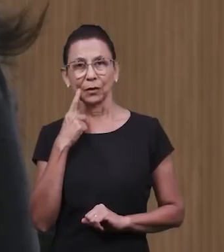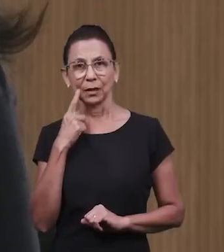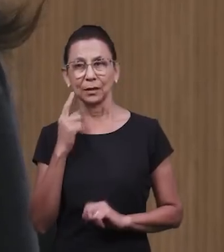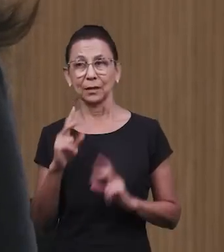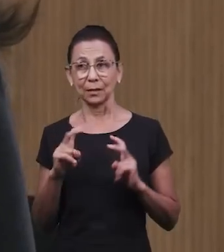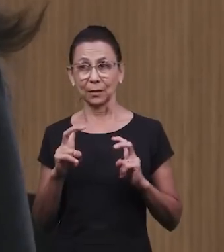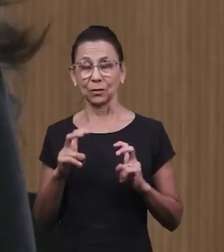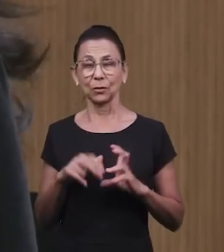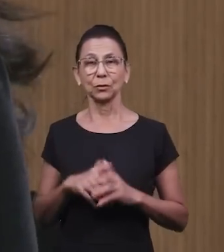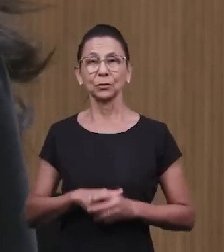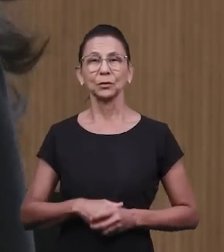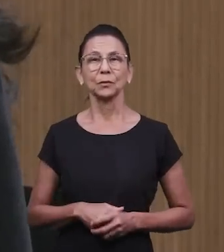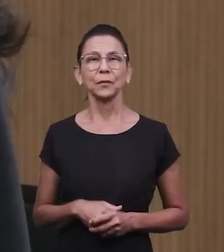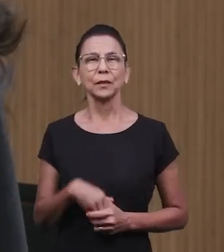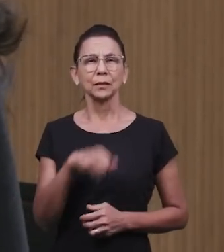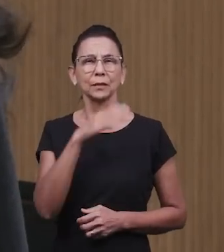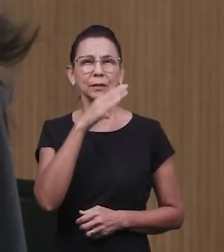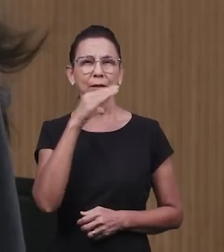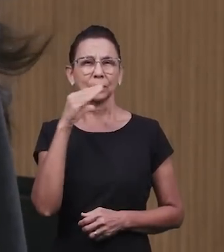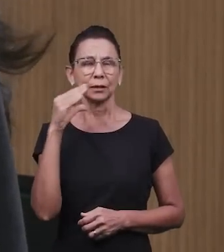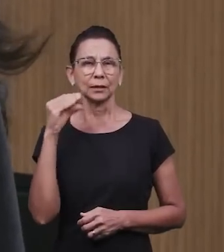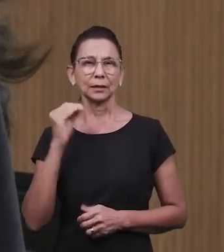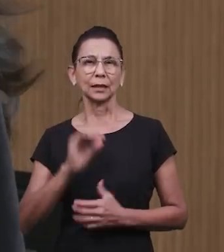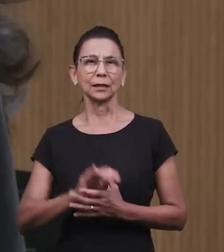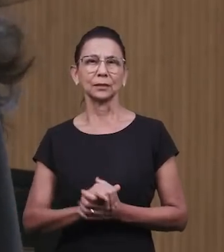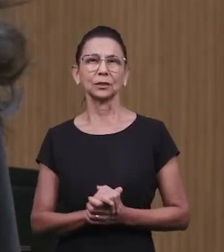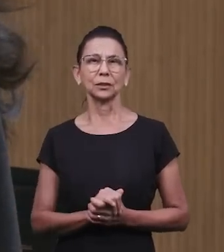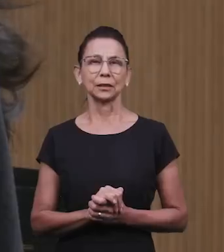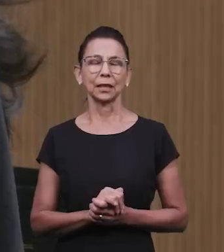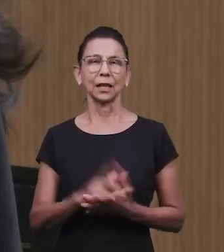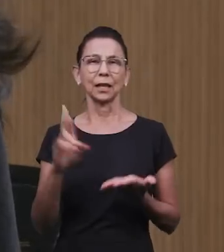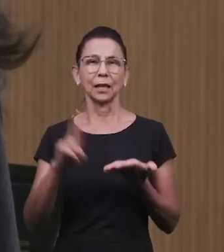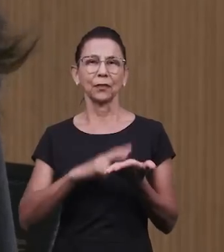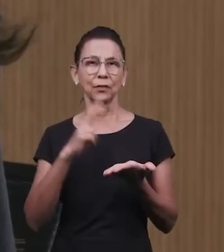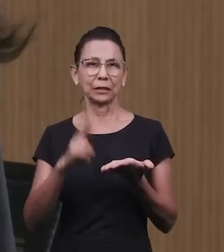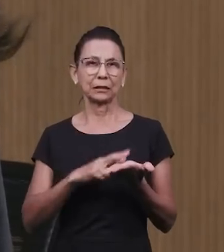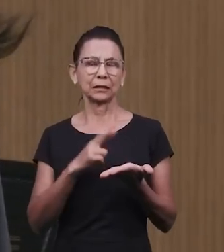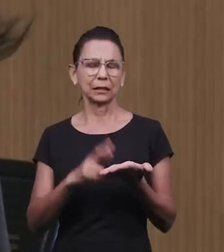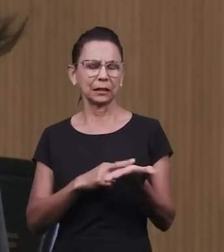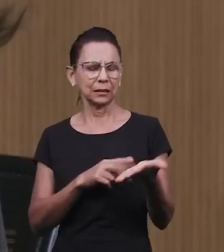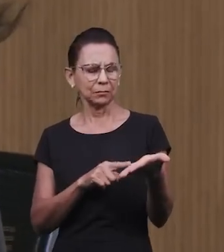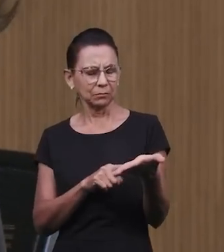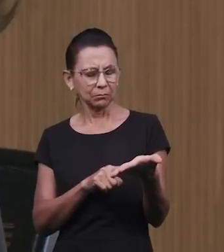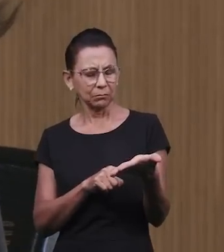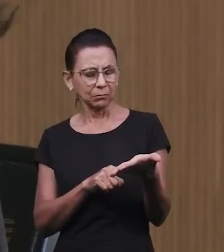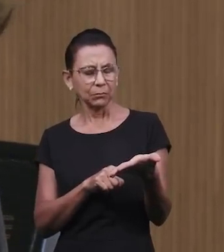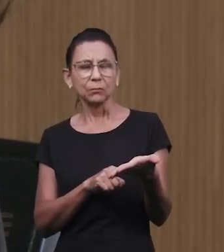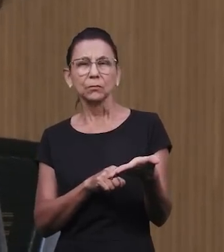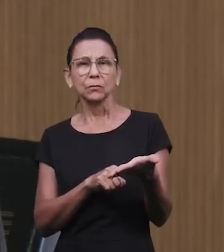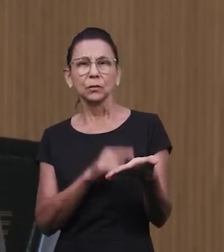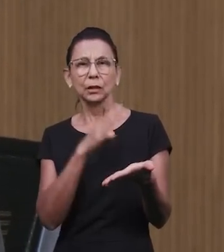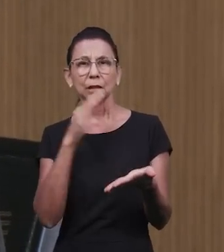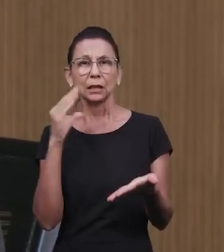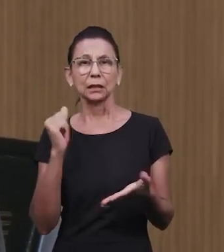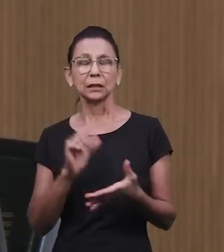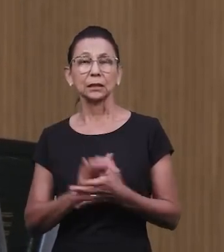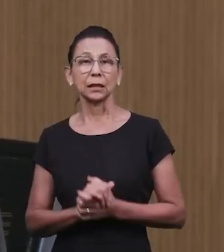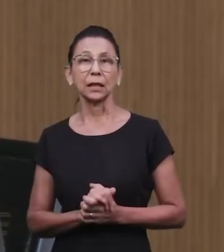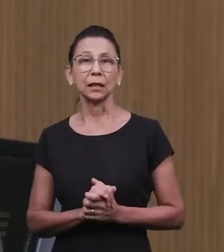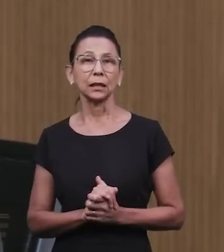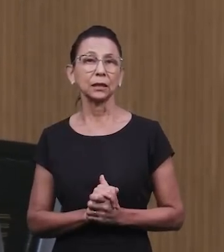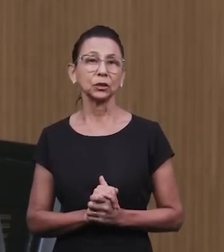respeito dos adolescentes com depressão e muitas vezes o motivo é o do uso de uma forma exagerada,